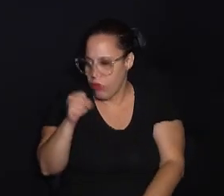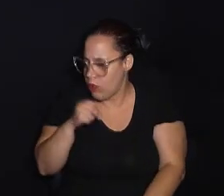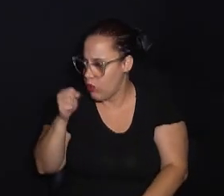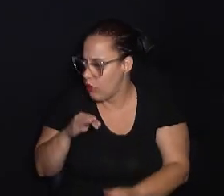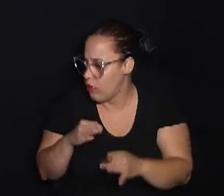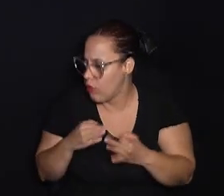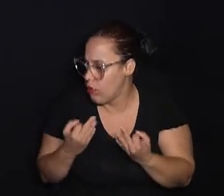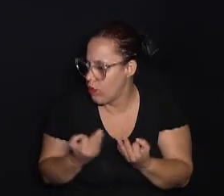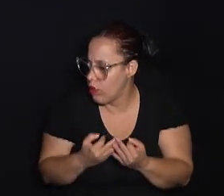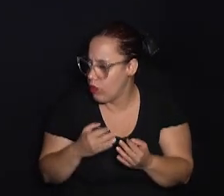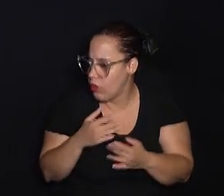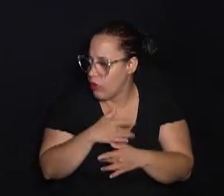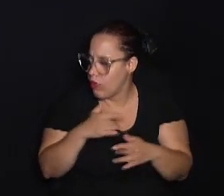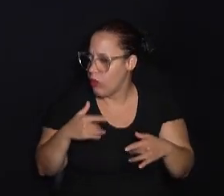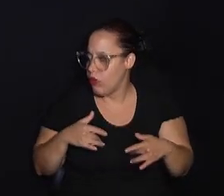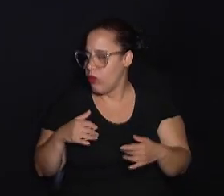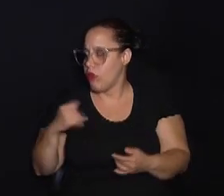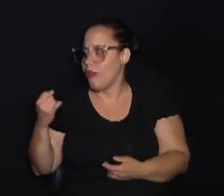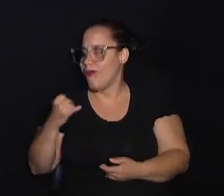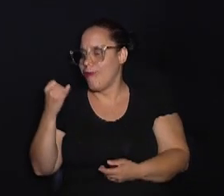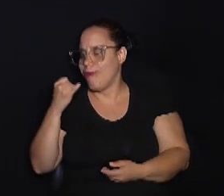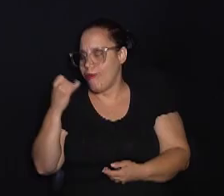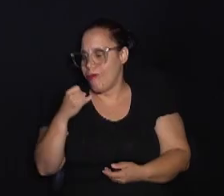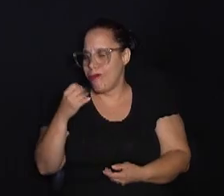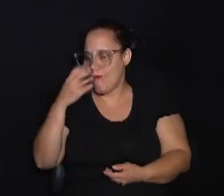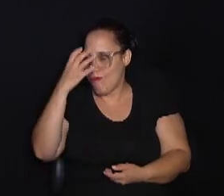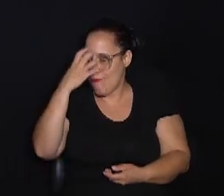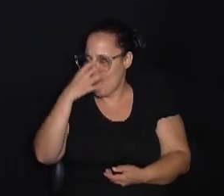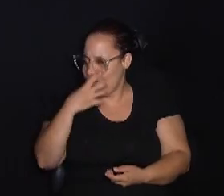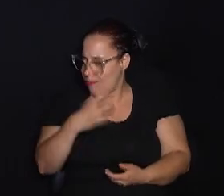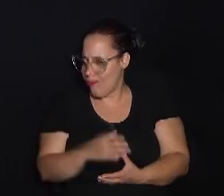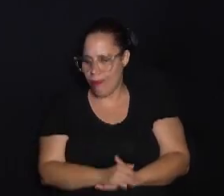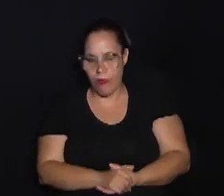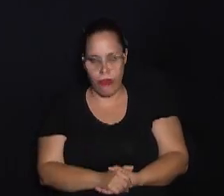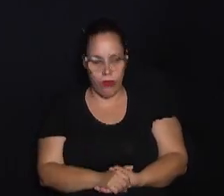da família é algo extremamente sério.